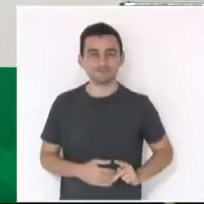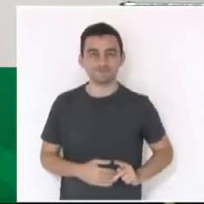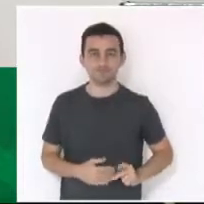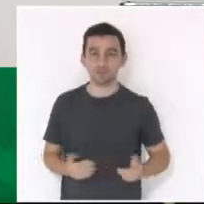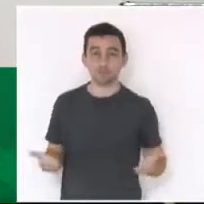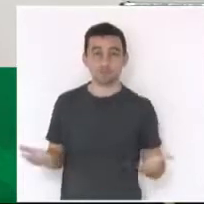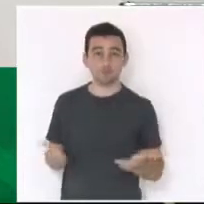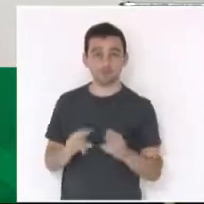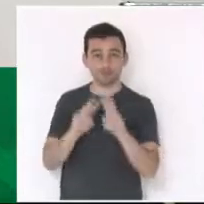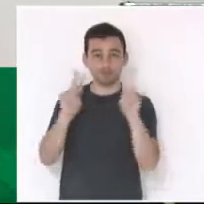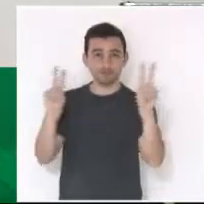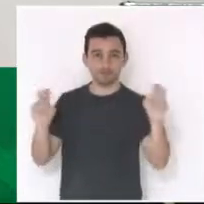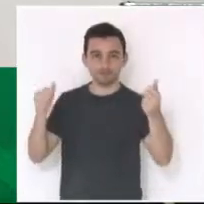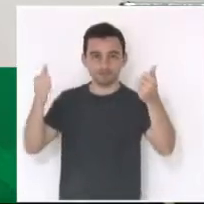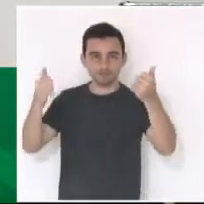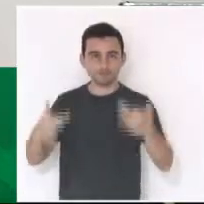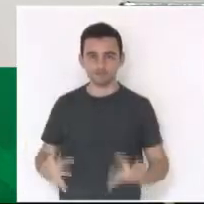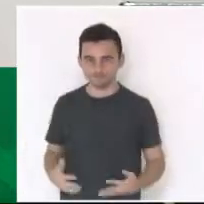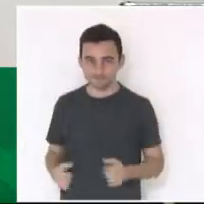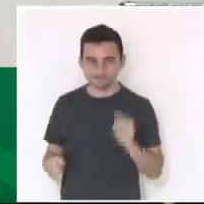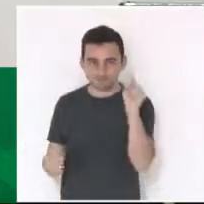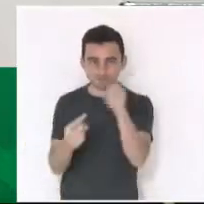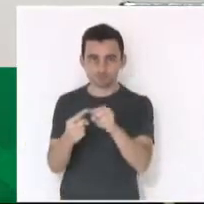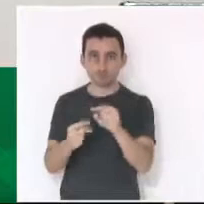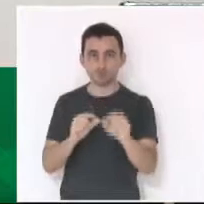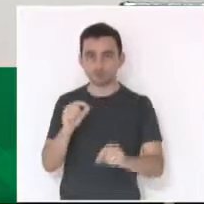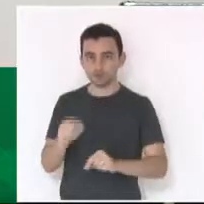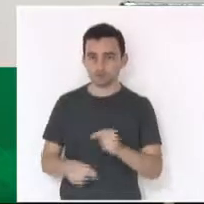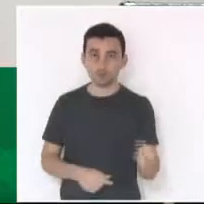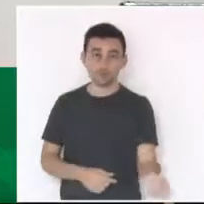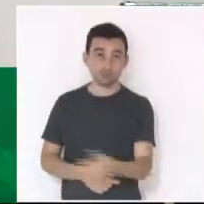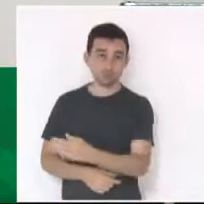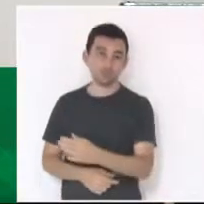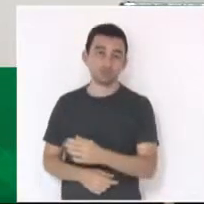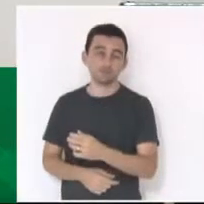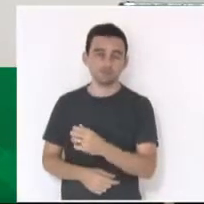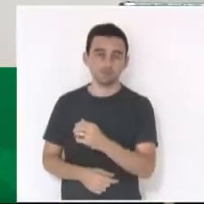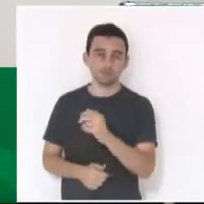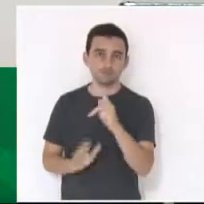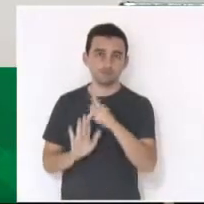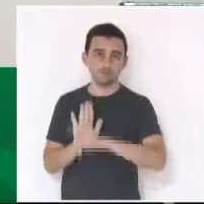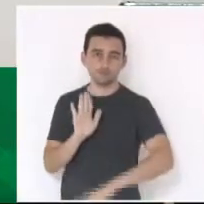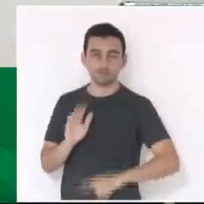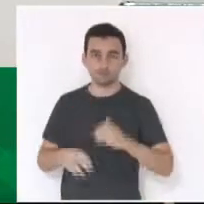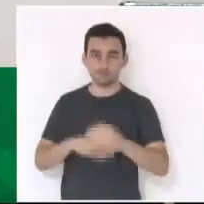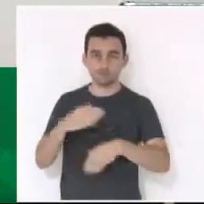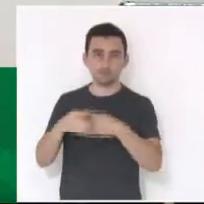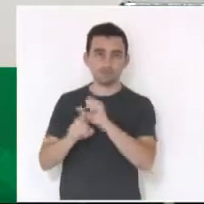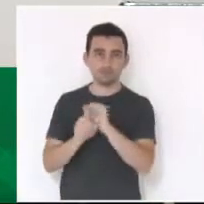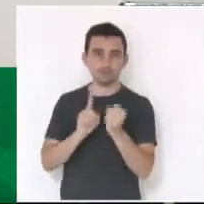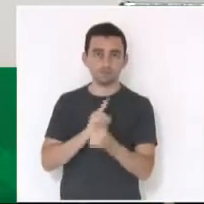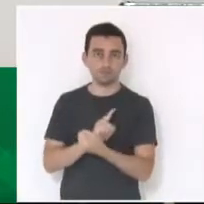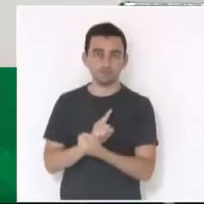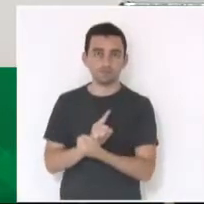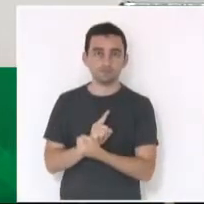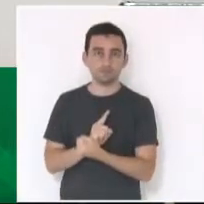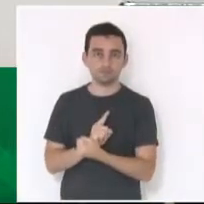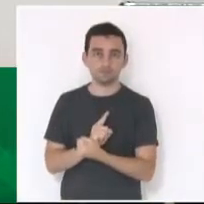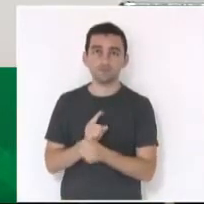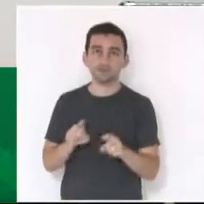hoje na perspectiva de um novo projeto de Desenvolvimento Social e